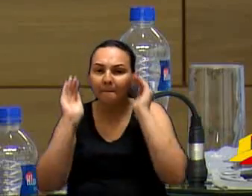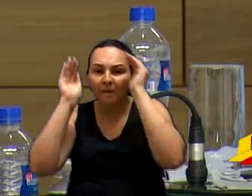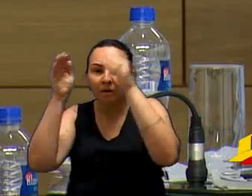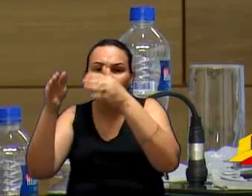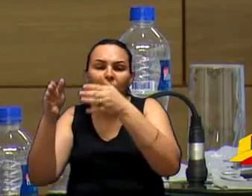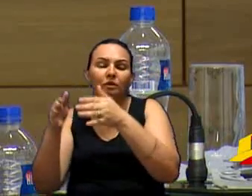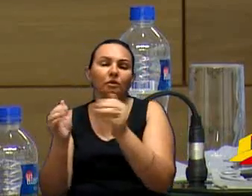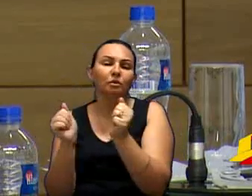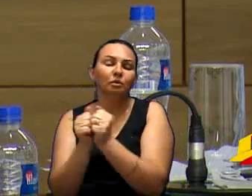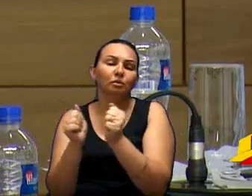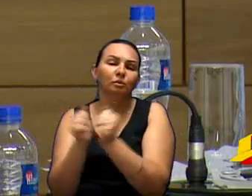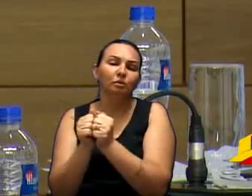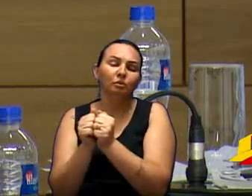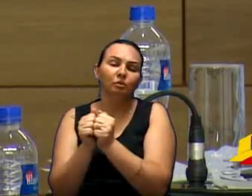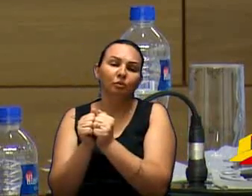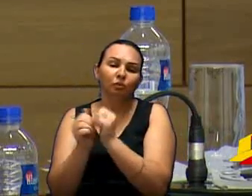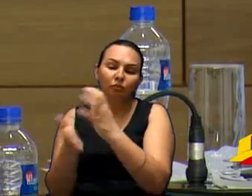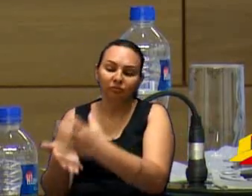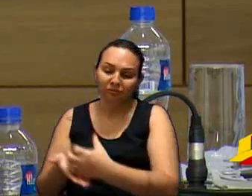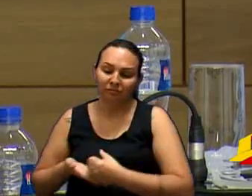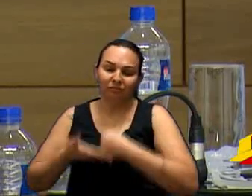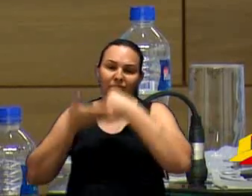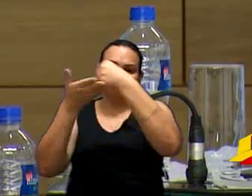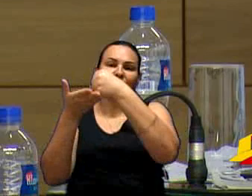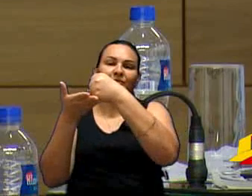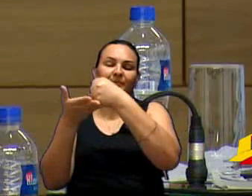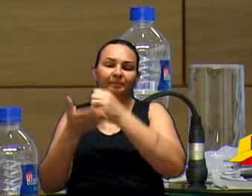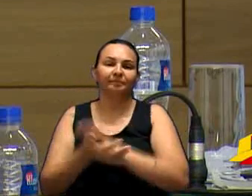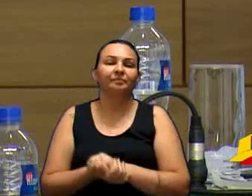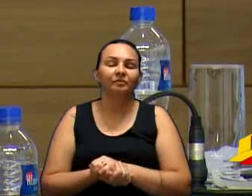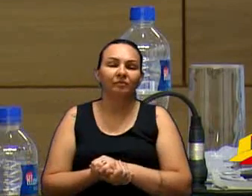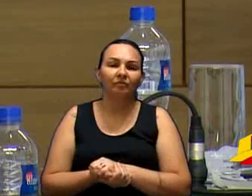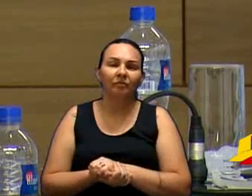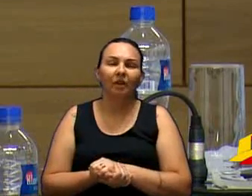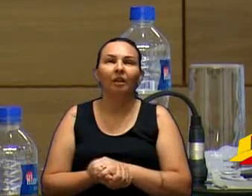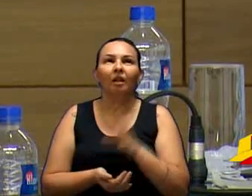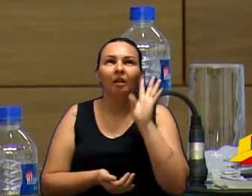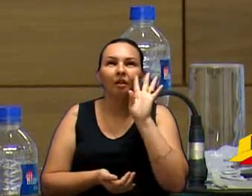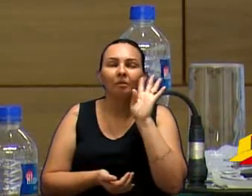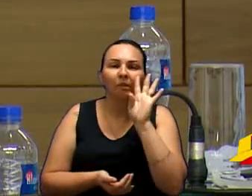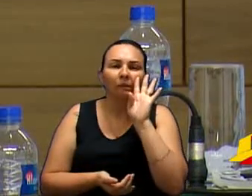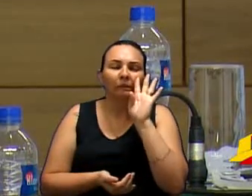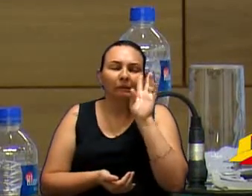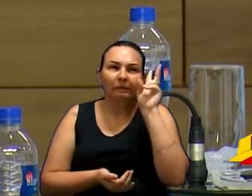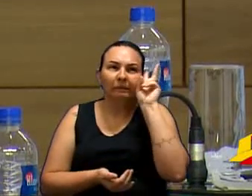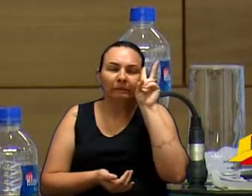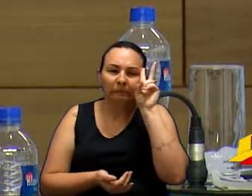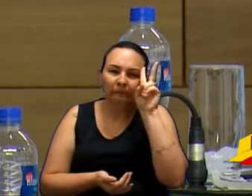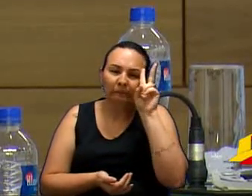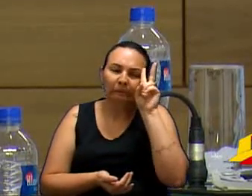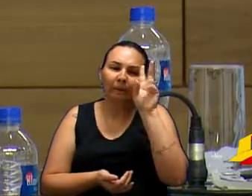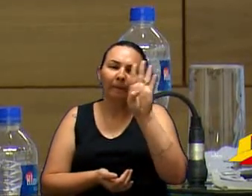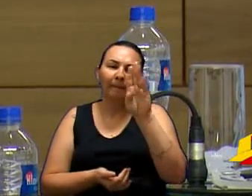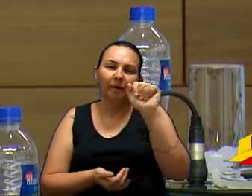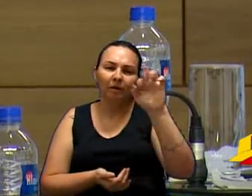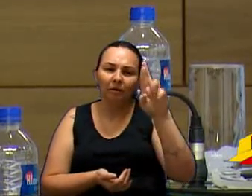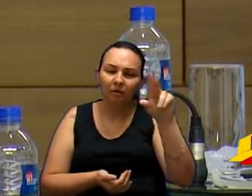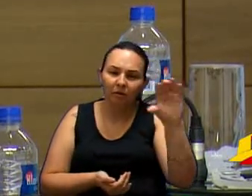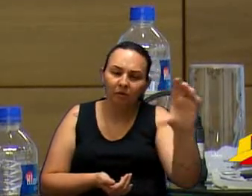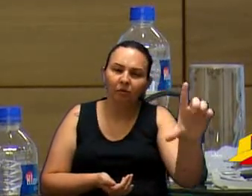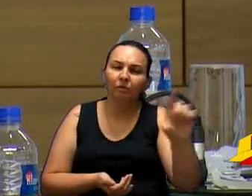pelo pablo pode ser resgatada estava lembrando além do bráulio guedes é realmente a questão de lado do dodô